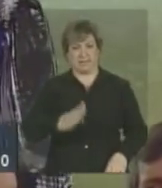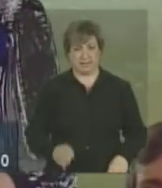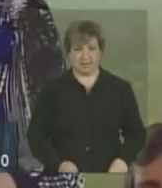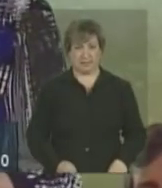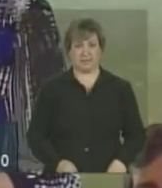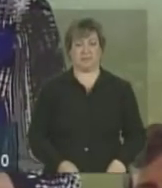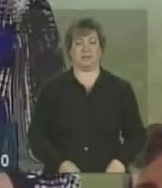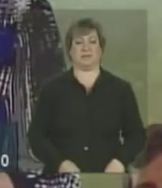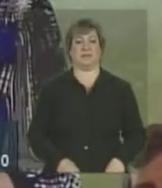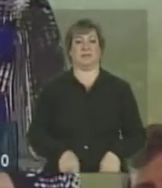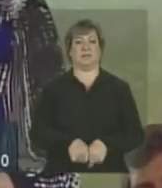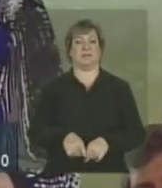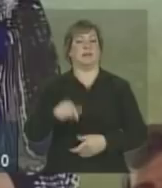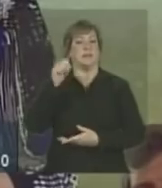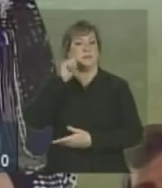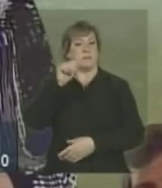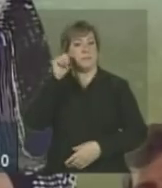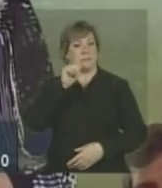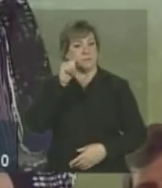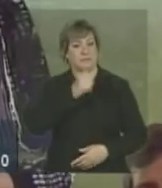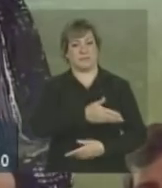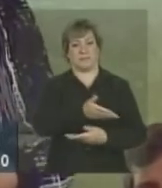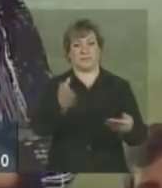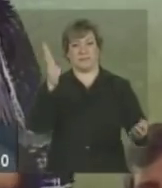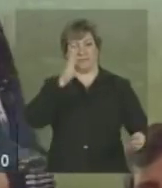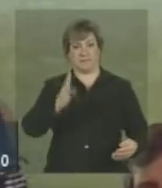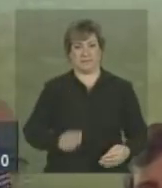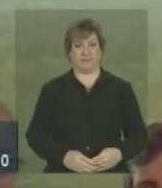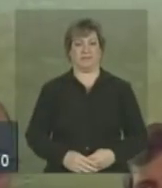e meninas das brasileiras.